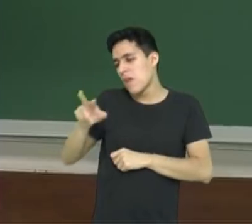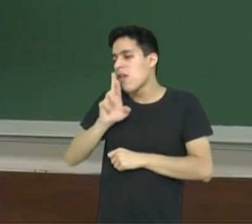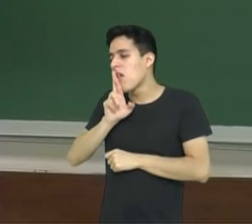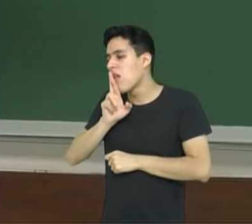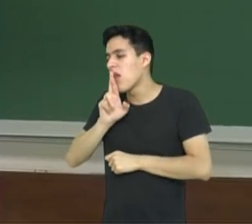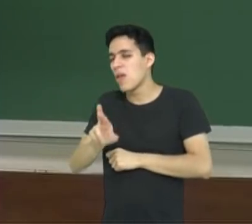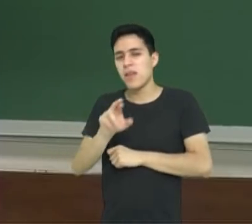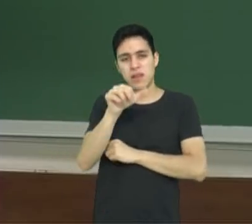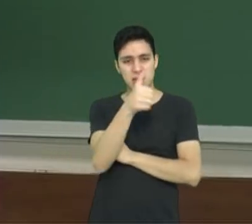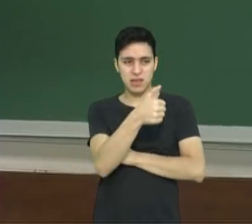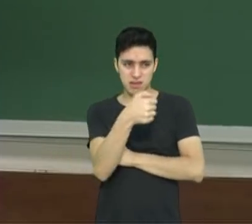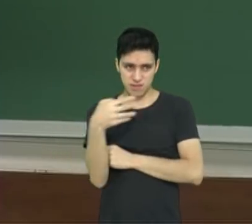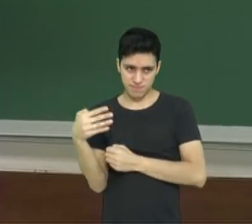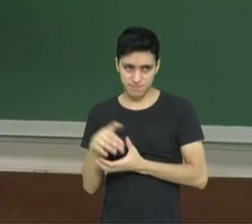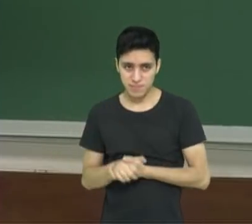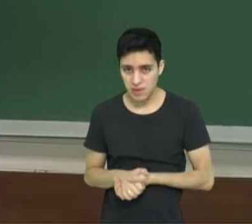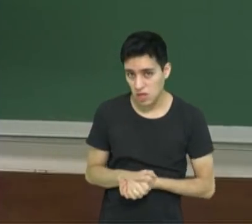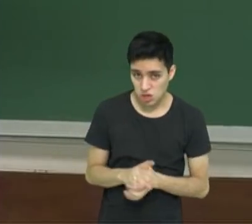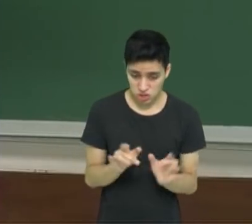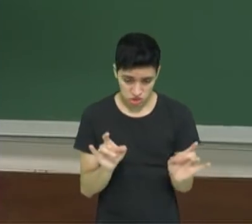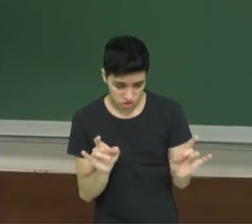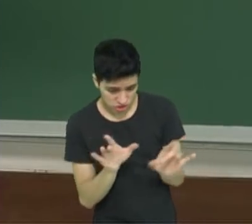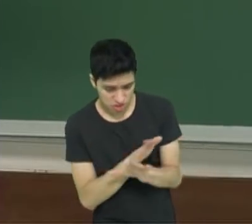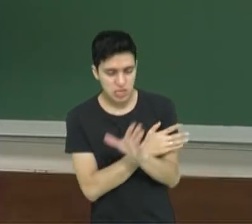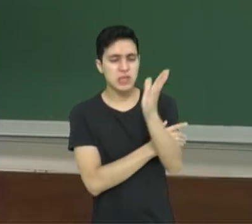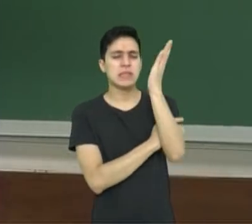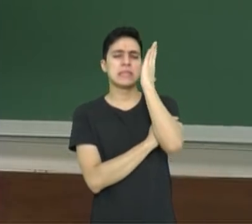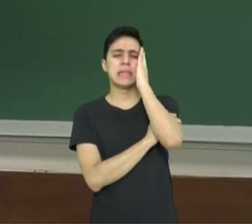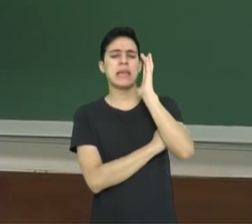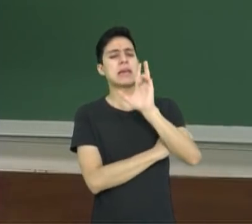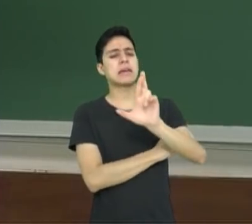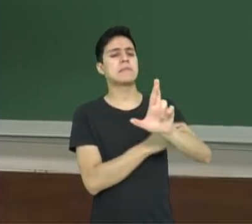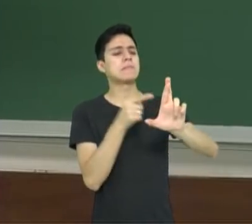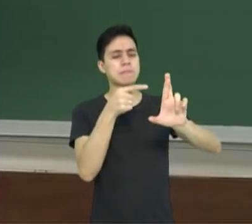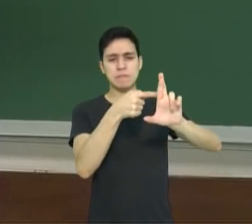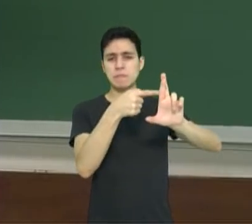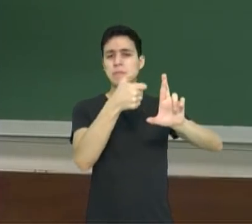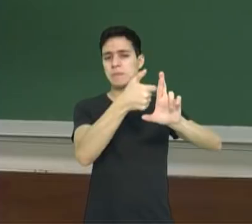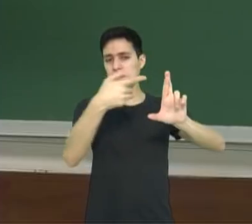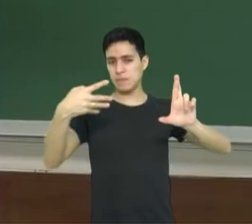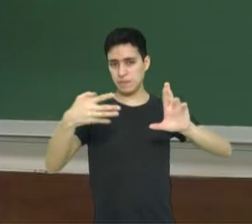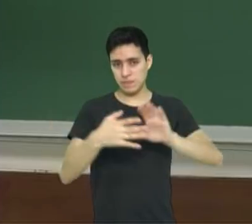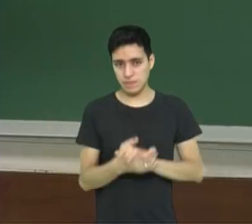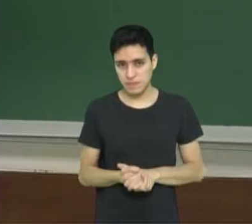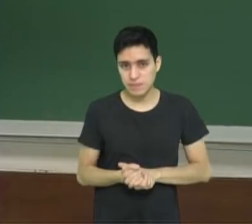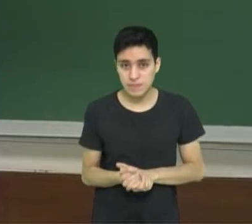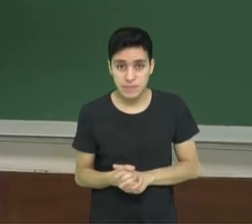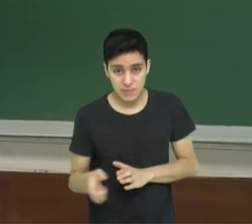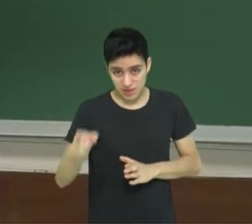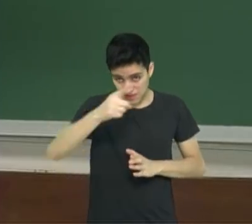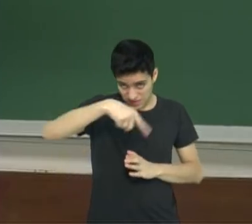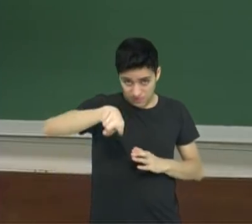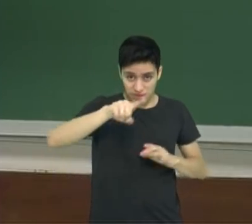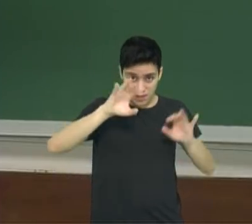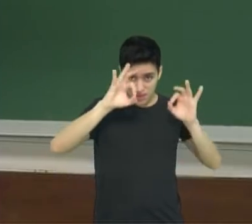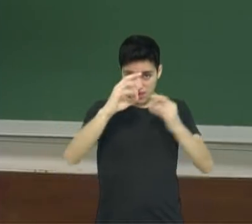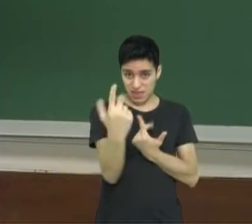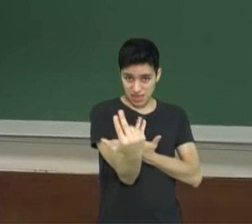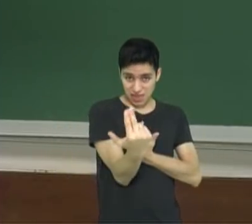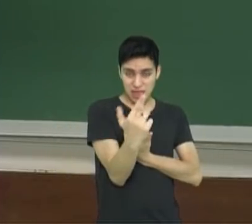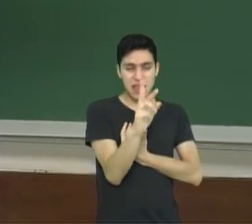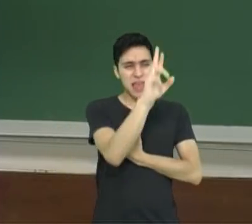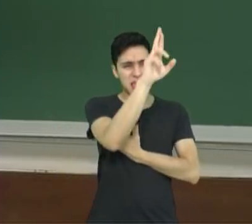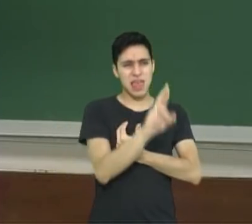2, 14. Acabamos de determinar que o R é 14. E você, deu 14 o teu R